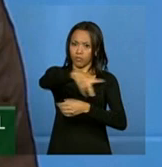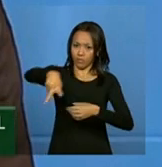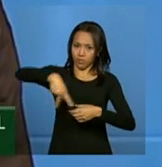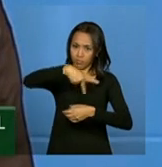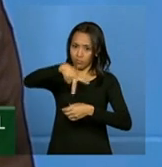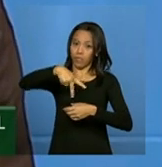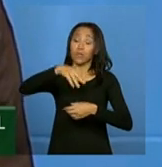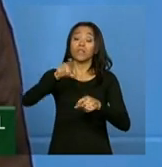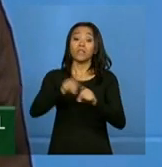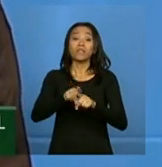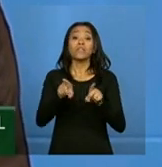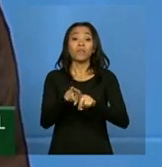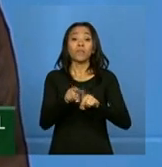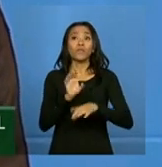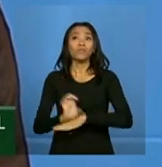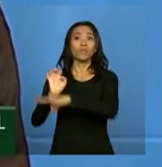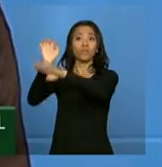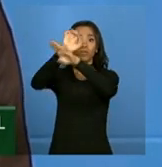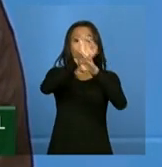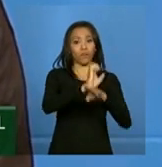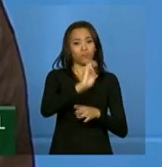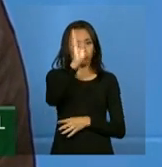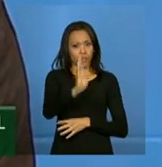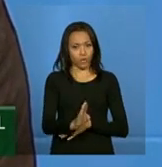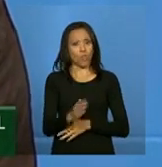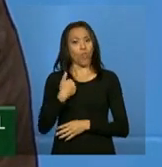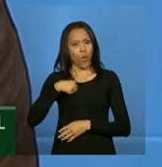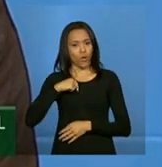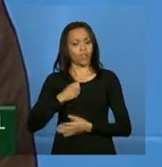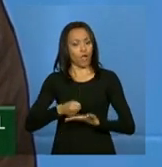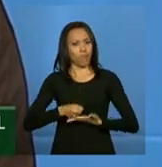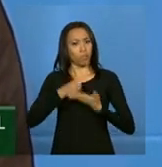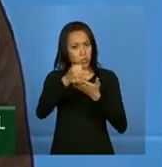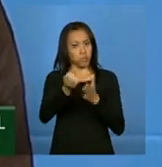brasileiros. Nós apoiamos essas iniciativas do Brasil